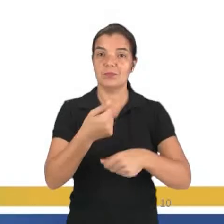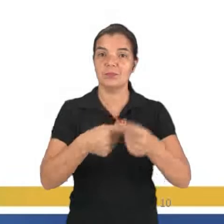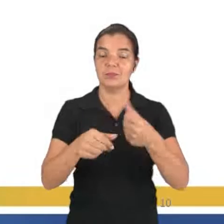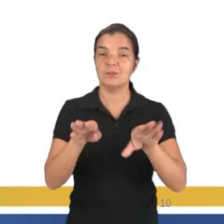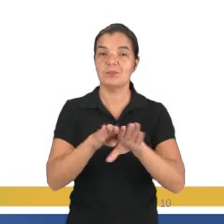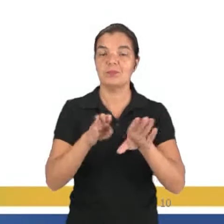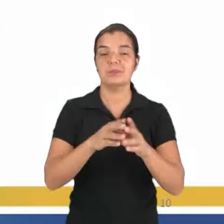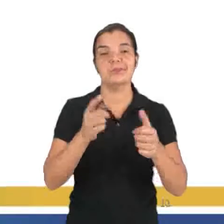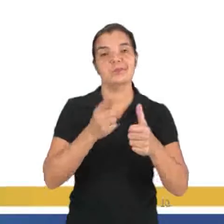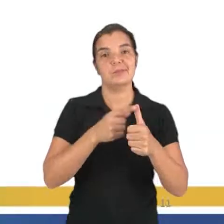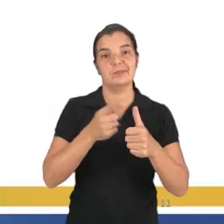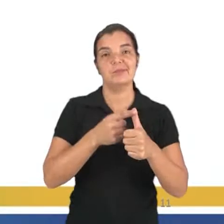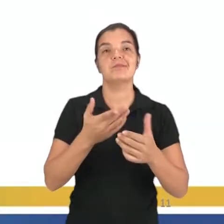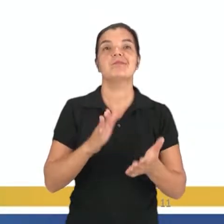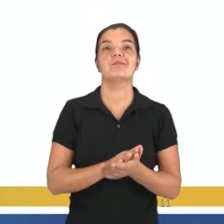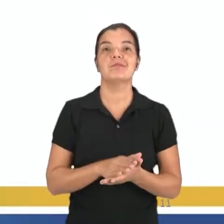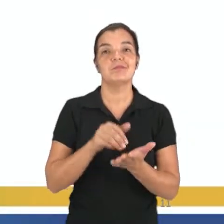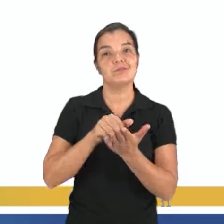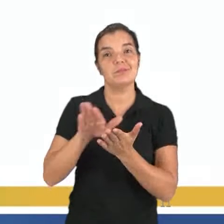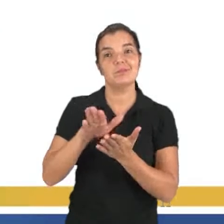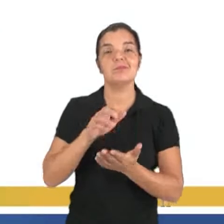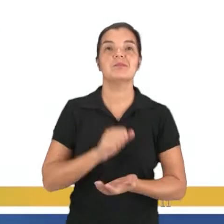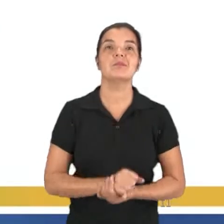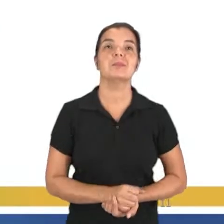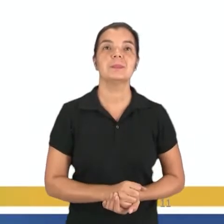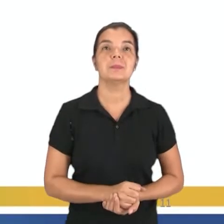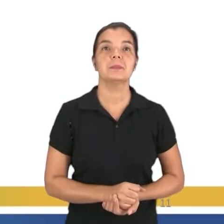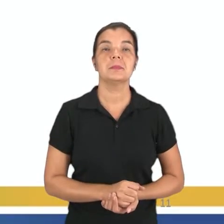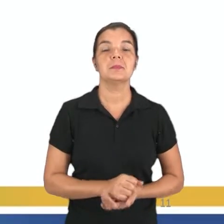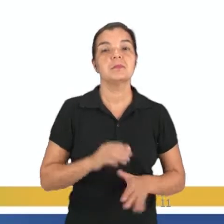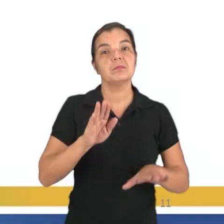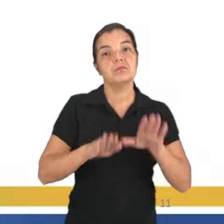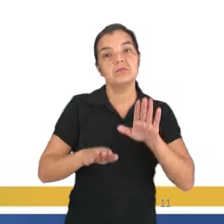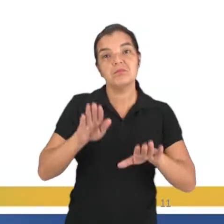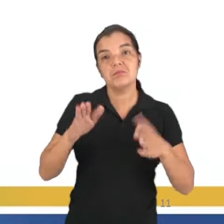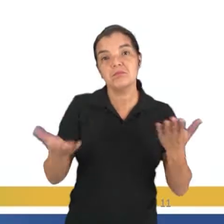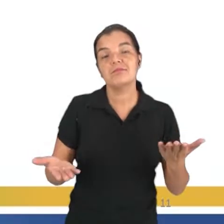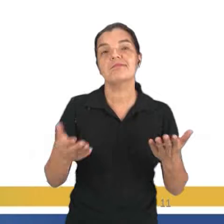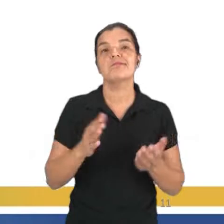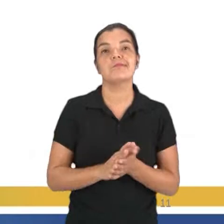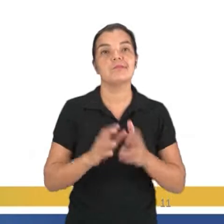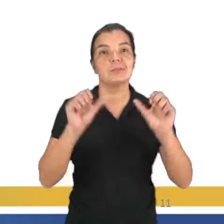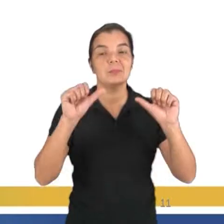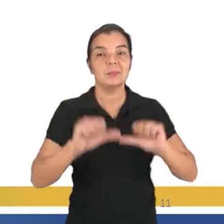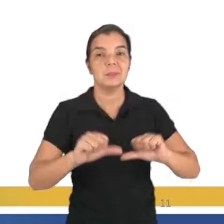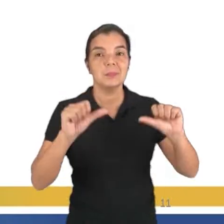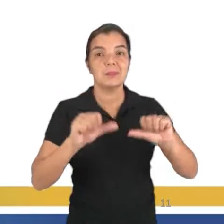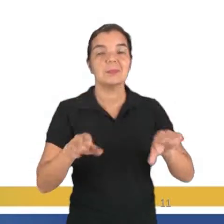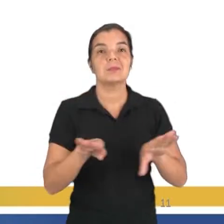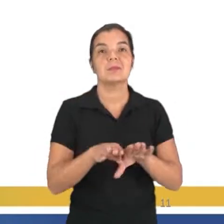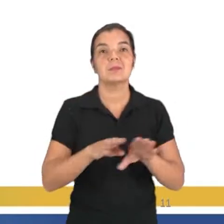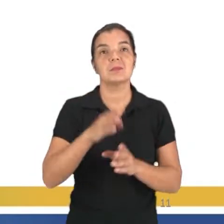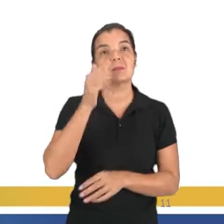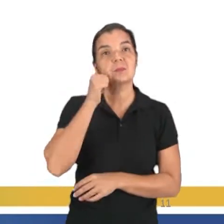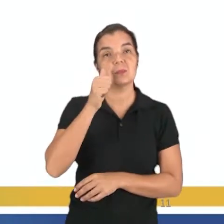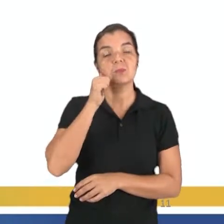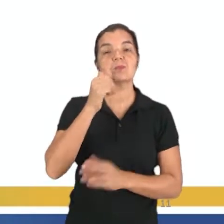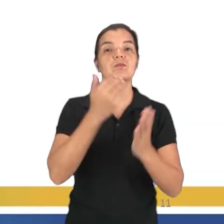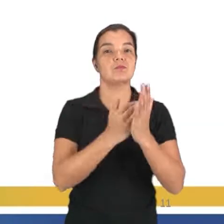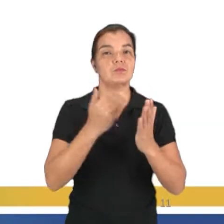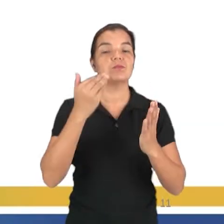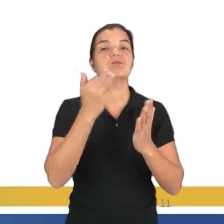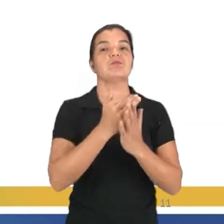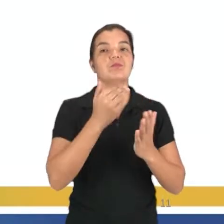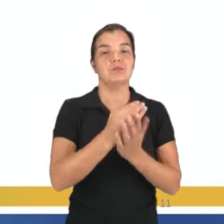geralmente são as primeiras a serem demitidas. Apesar desse histórico, né, negativo, as mulheres têm aumentado cada